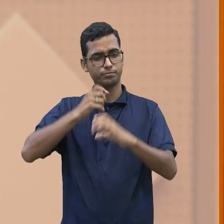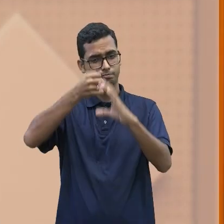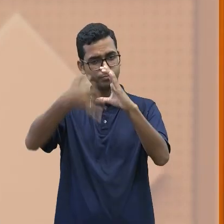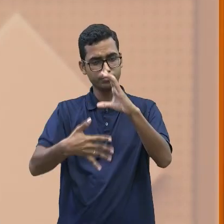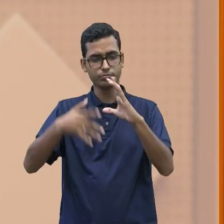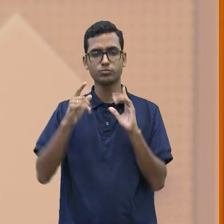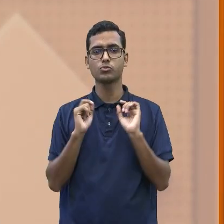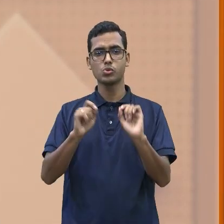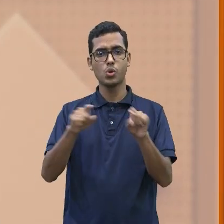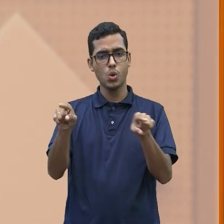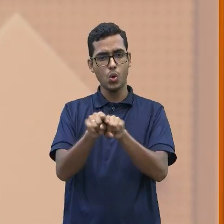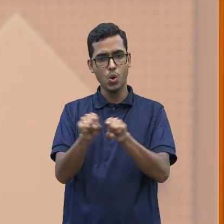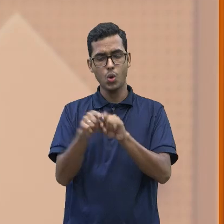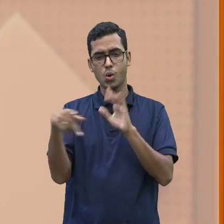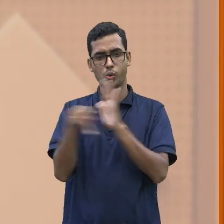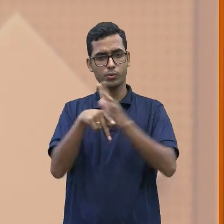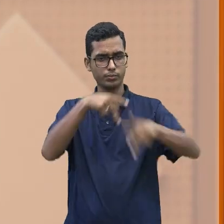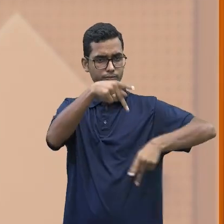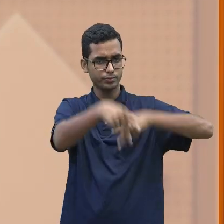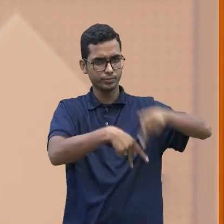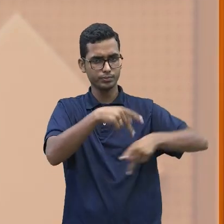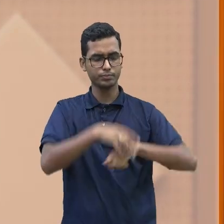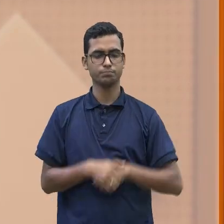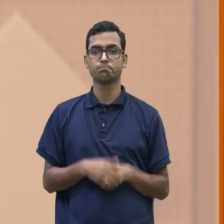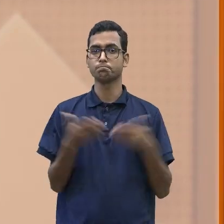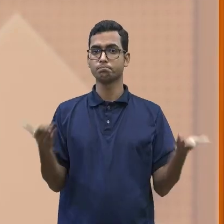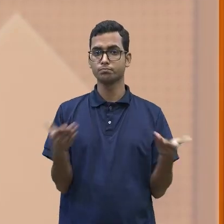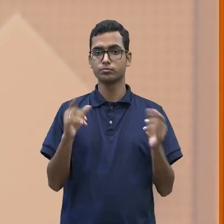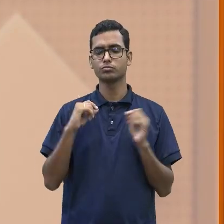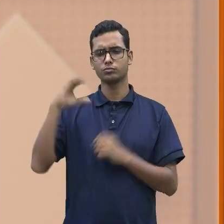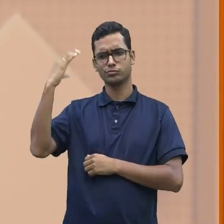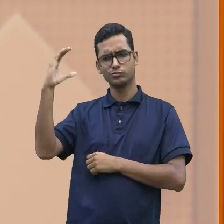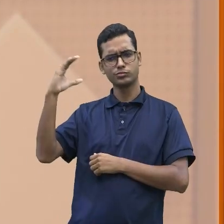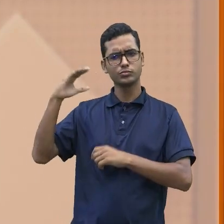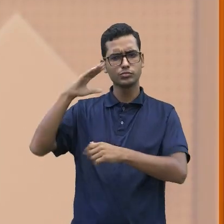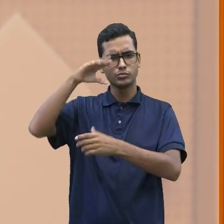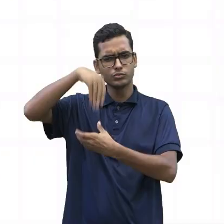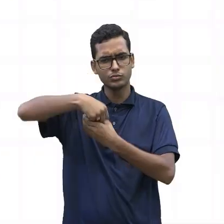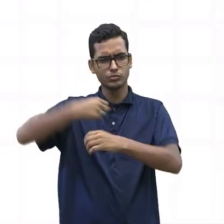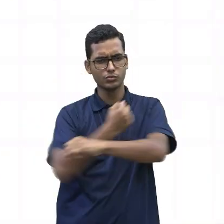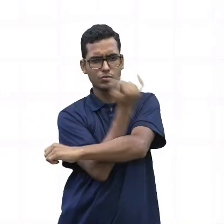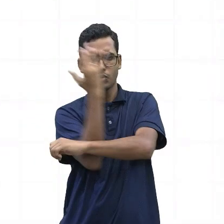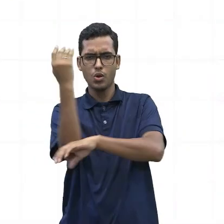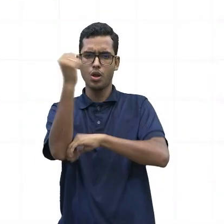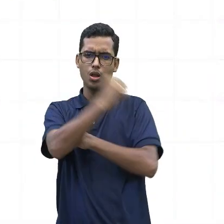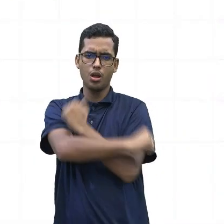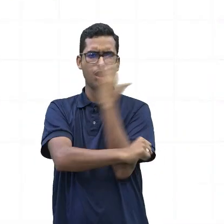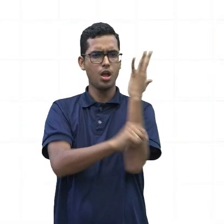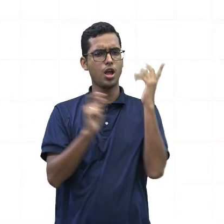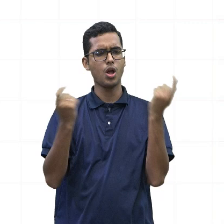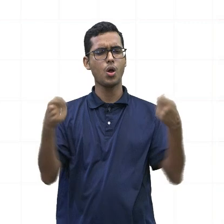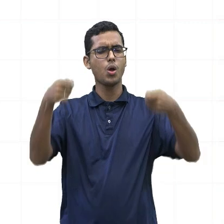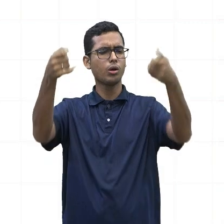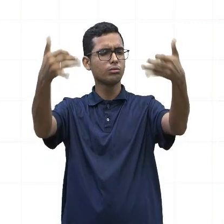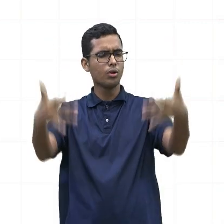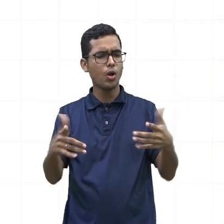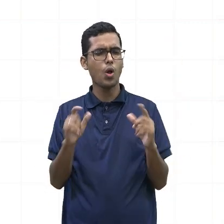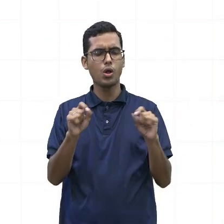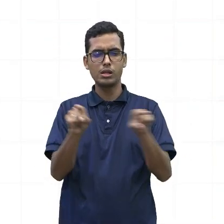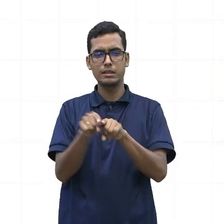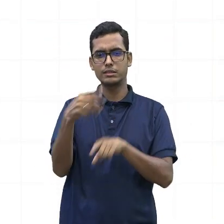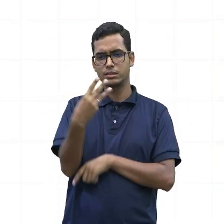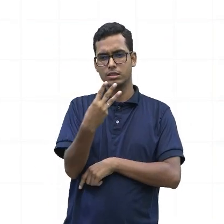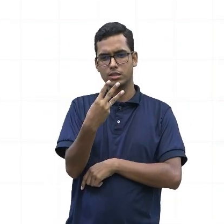características desses povos. Em relação à ciência na África, o que nós podemos falar? Olhem só. 3000